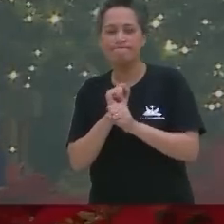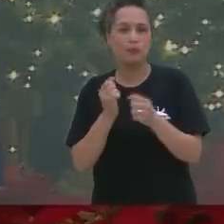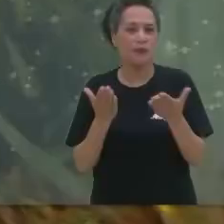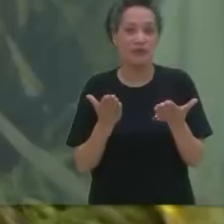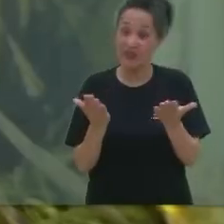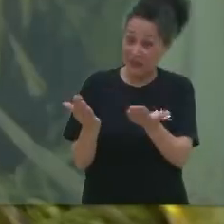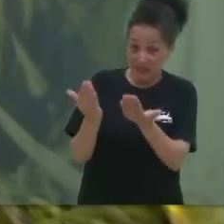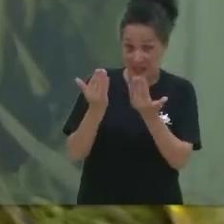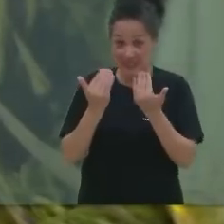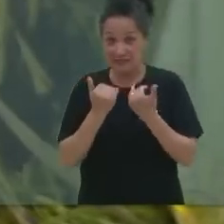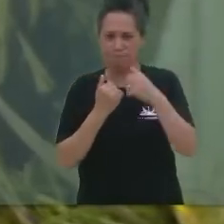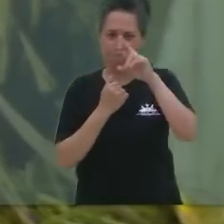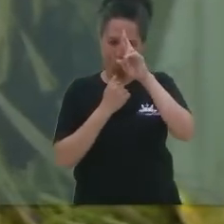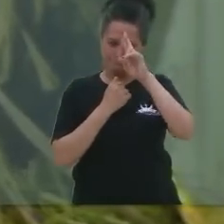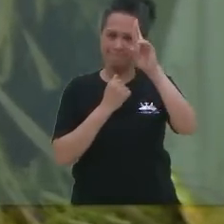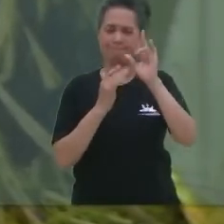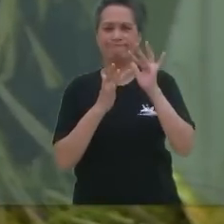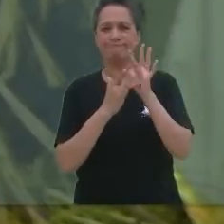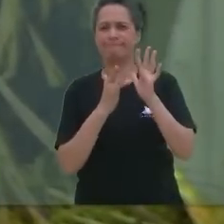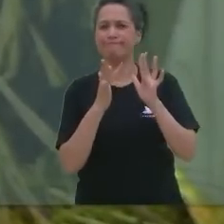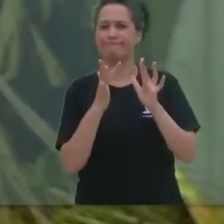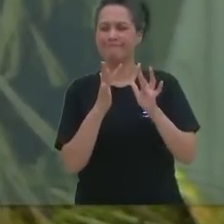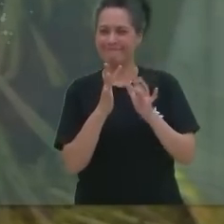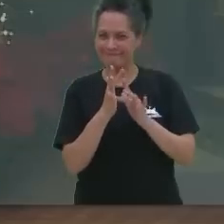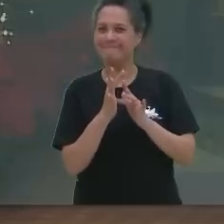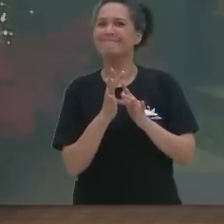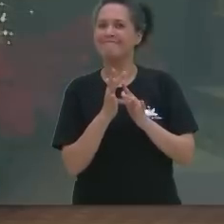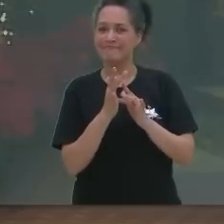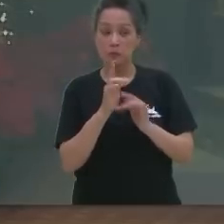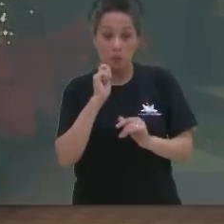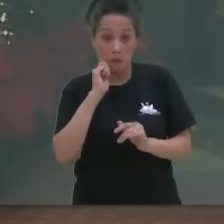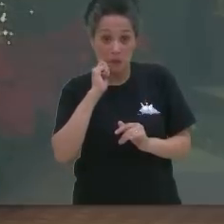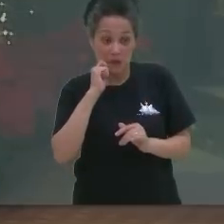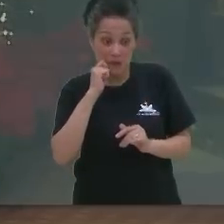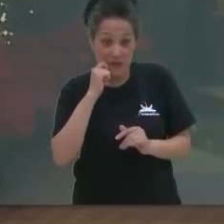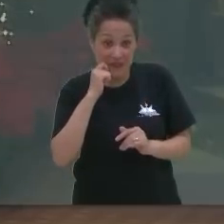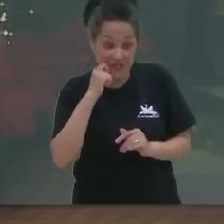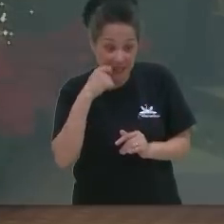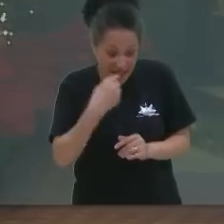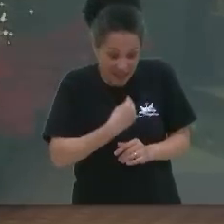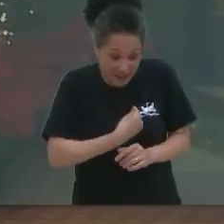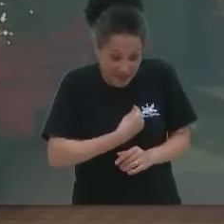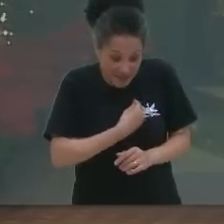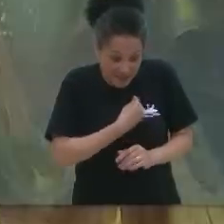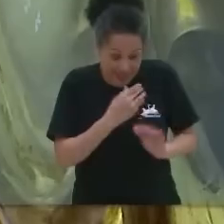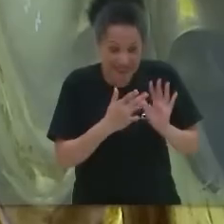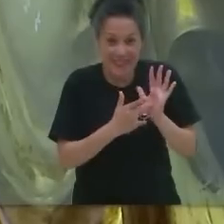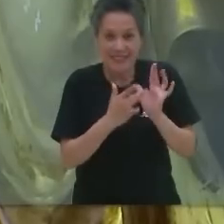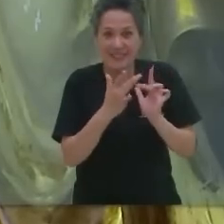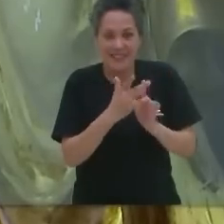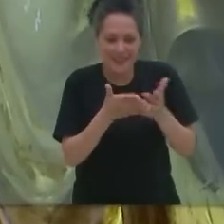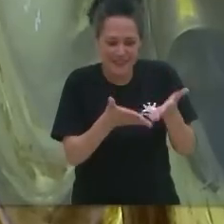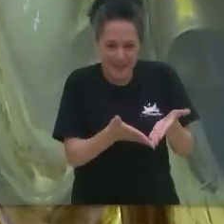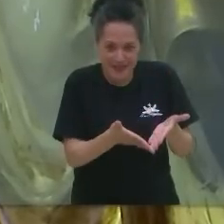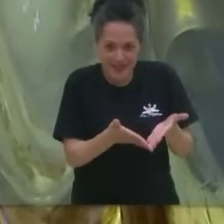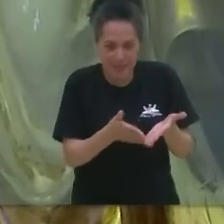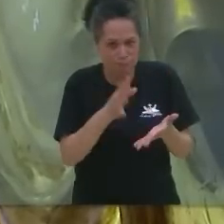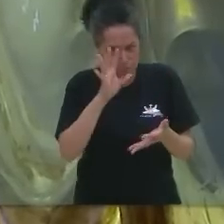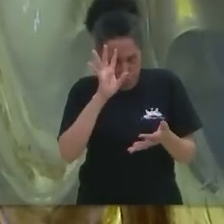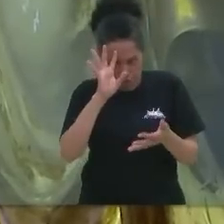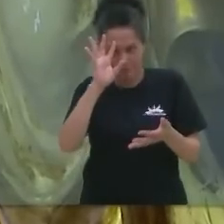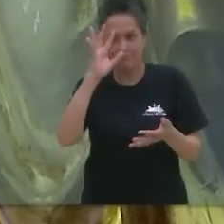Senhor Jesus, no mistério da encarnação, no Natal. Mas